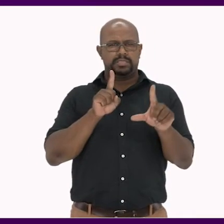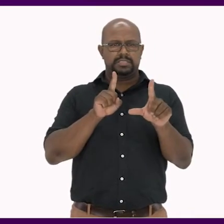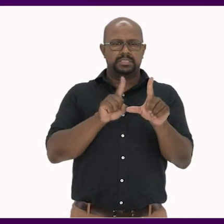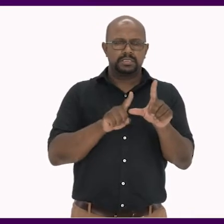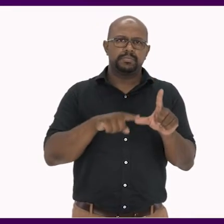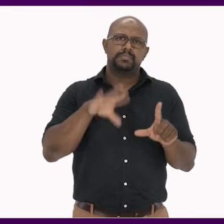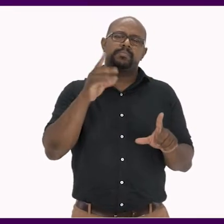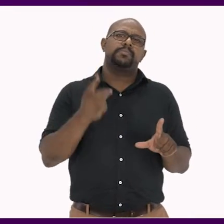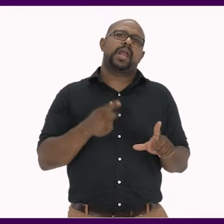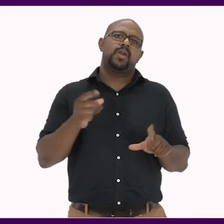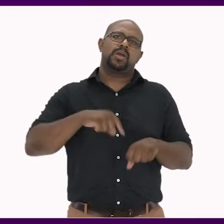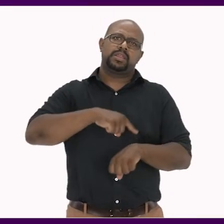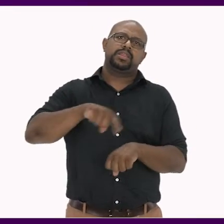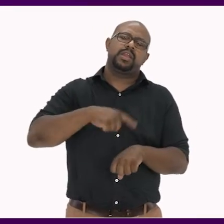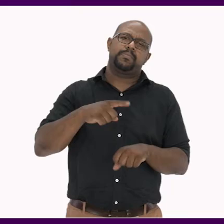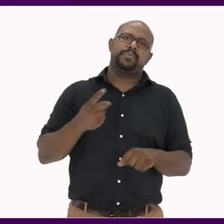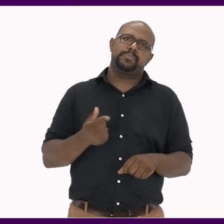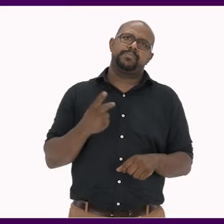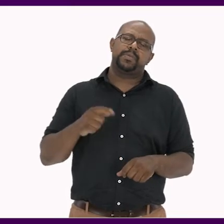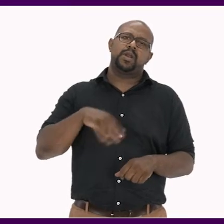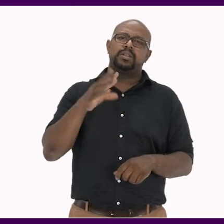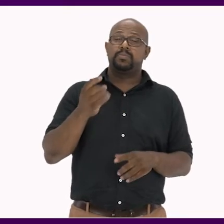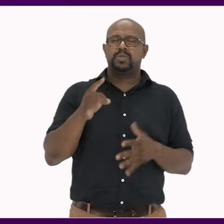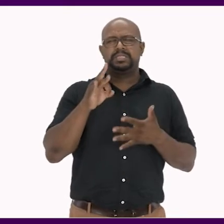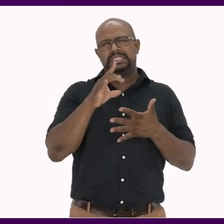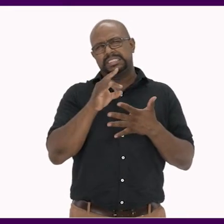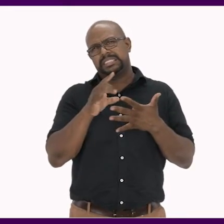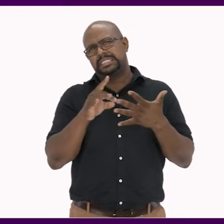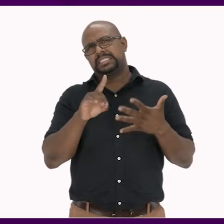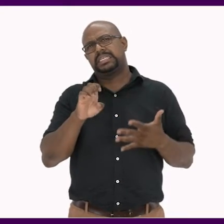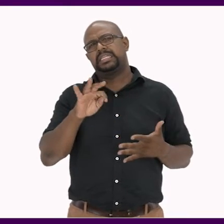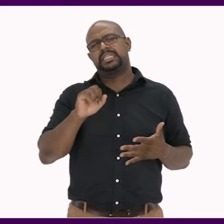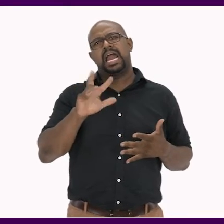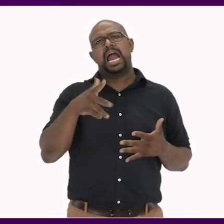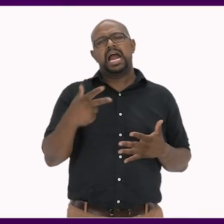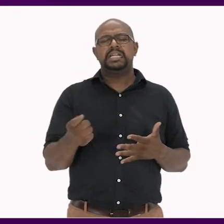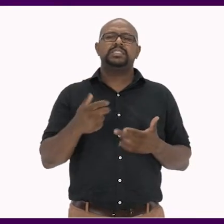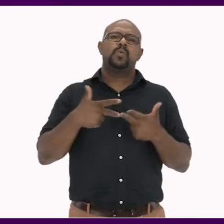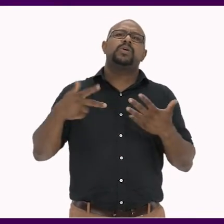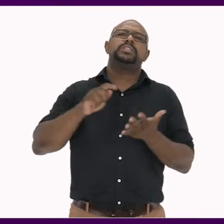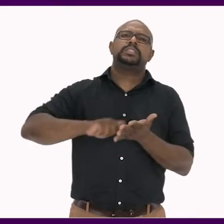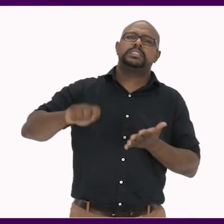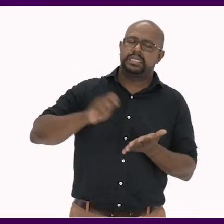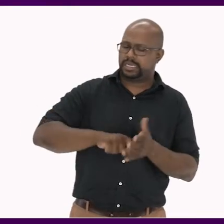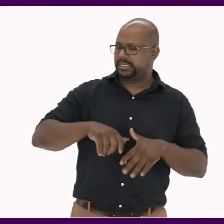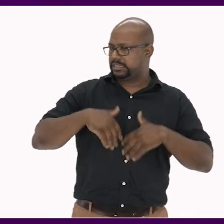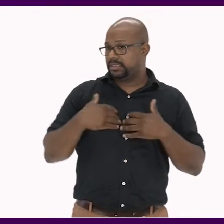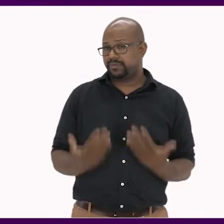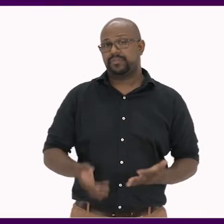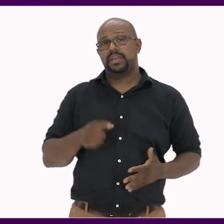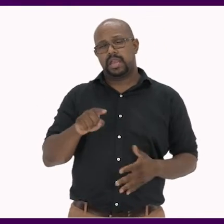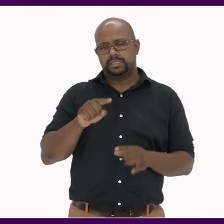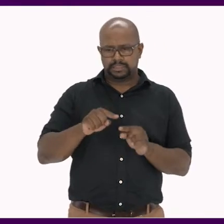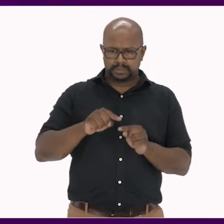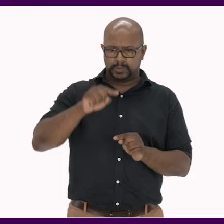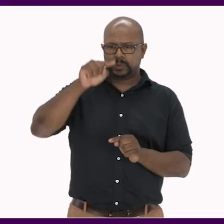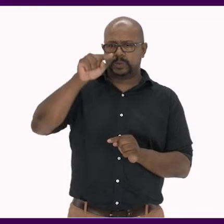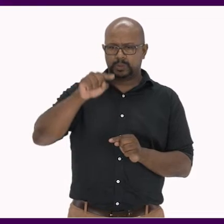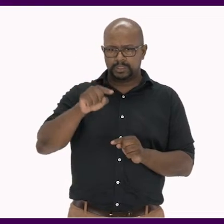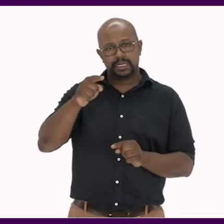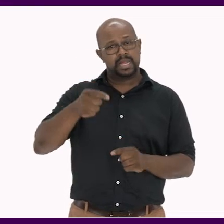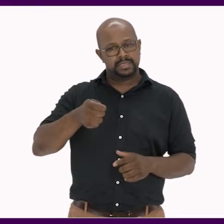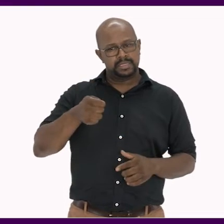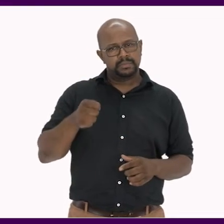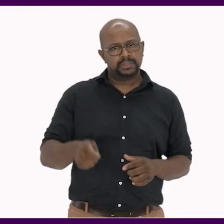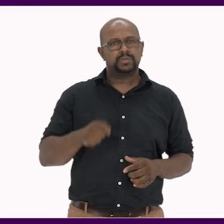aproximação maior, um tempo maior, porque tem muitos detalhes, tem coisas escritas, enfim. Essa altura,